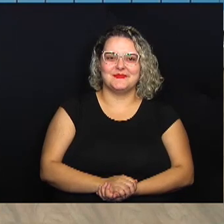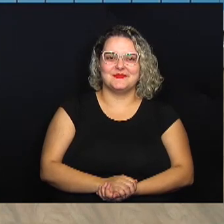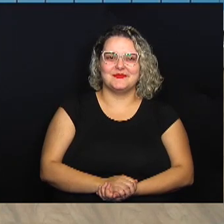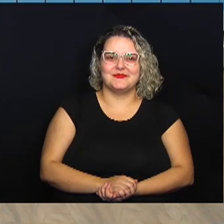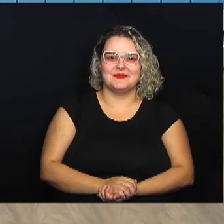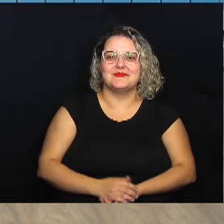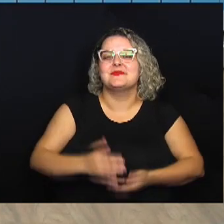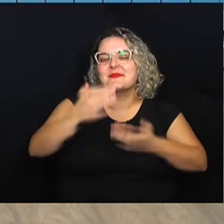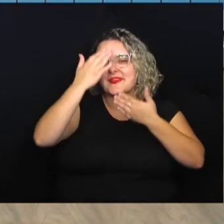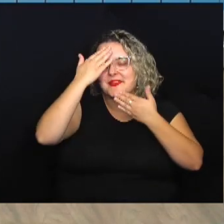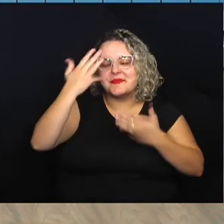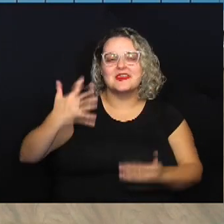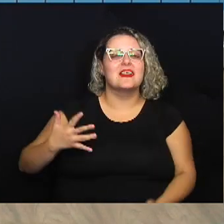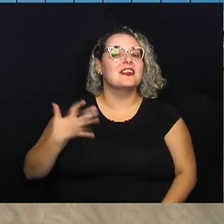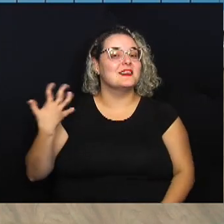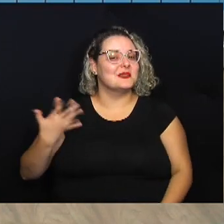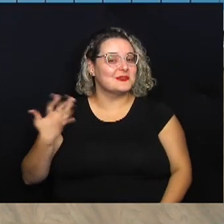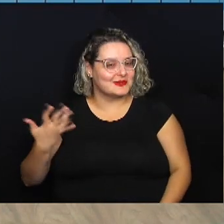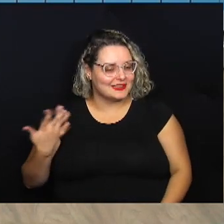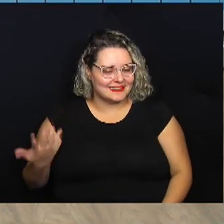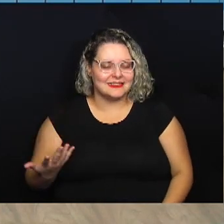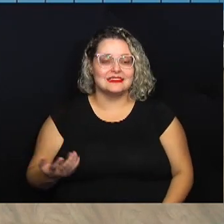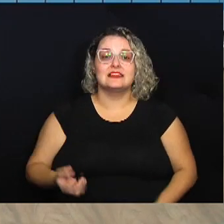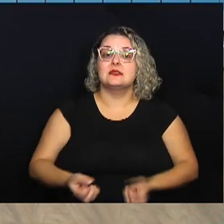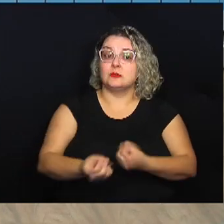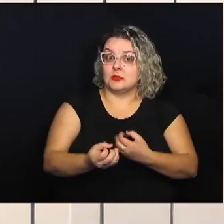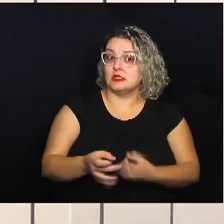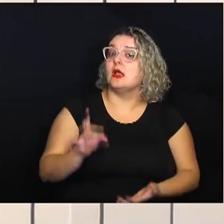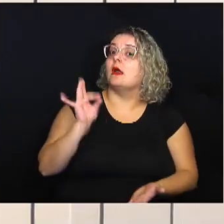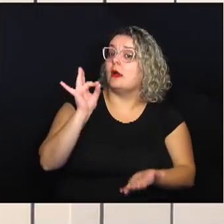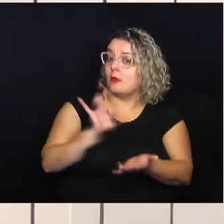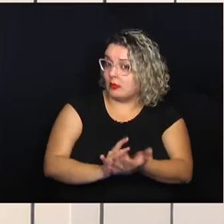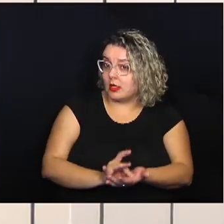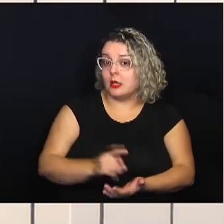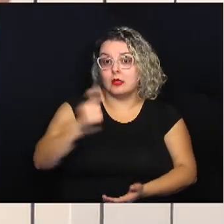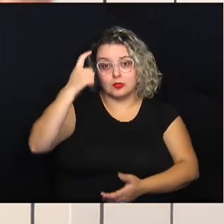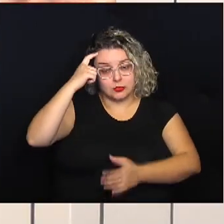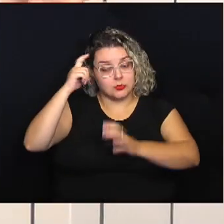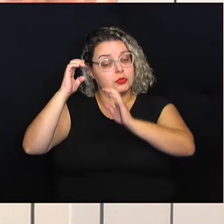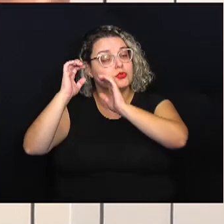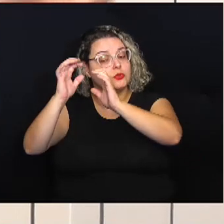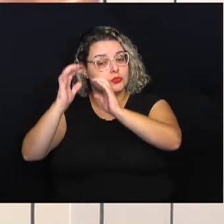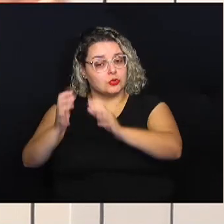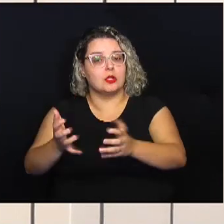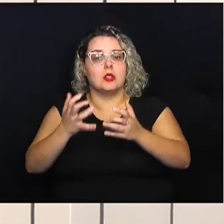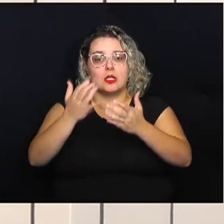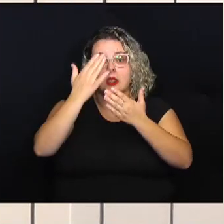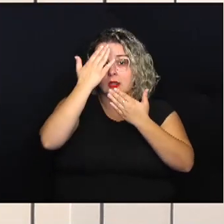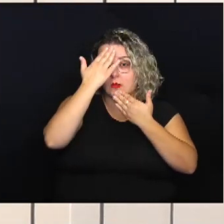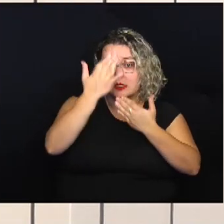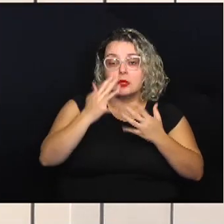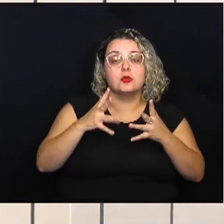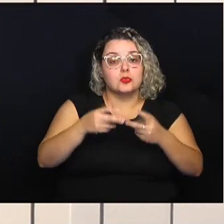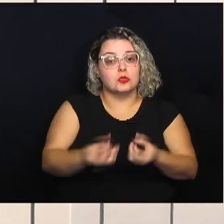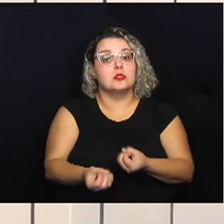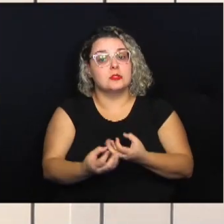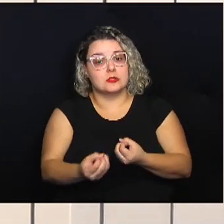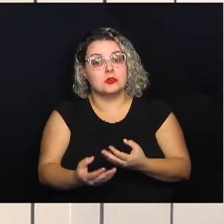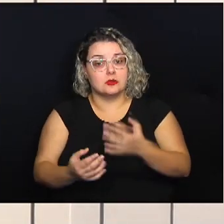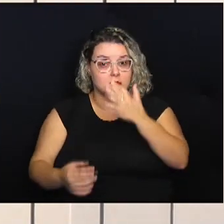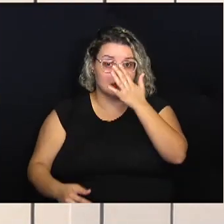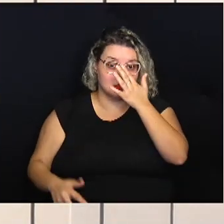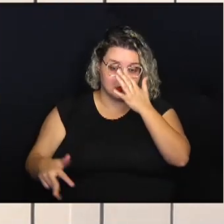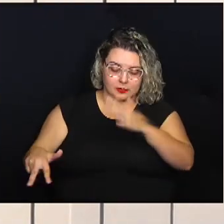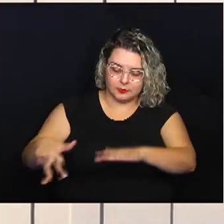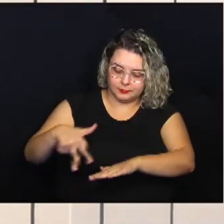Muito obrigado, Luana, pelas informações. Realmente, né, um dia de reflexão. Quero agradecer todas as informações que foram passadas